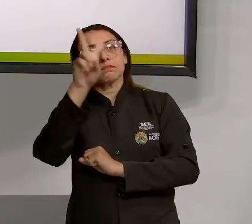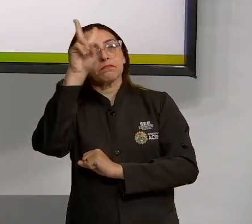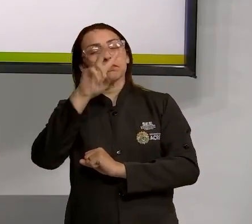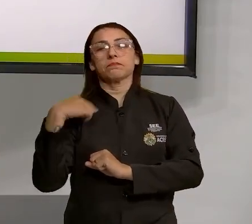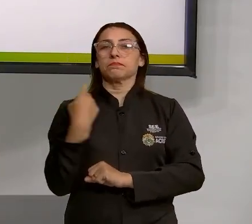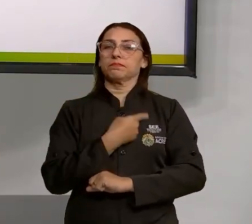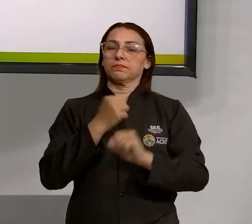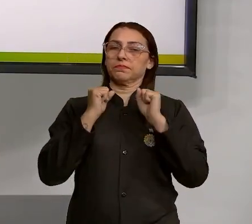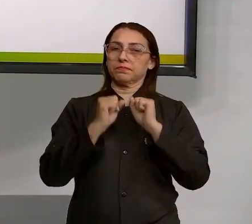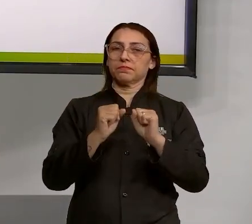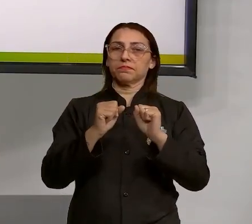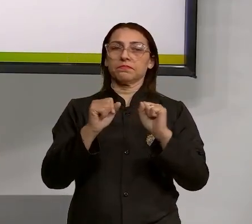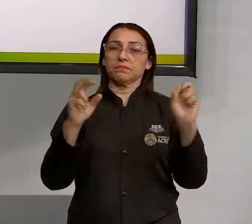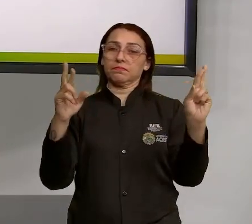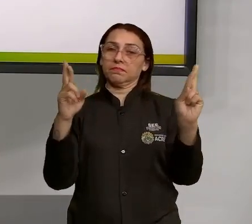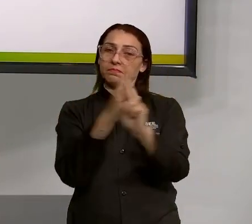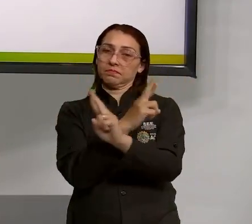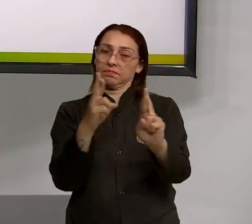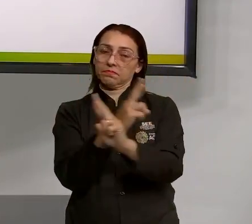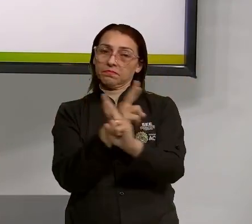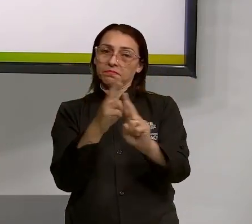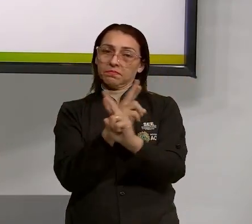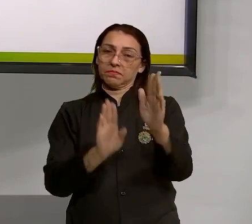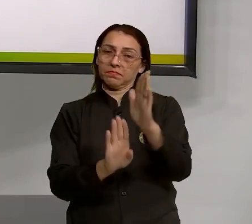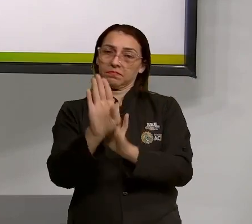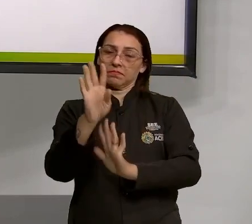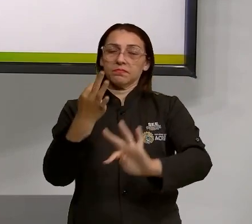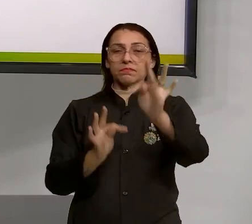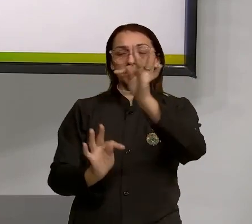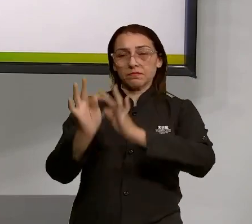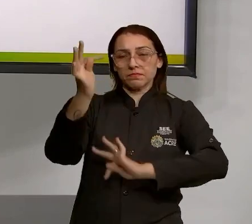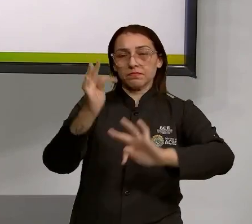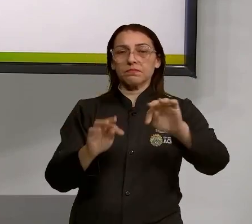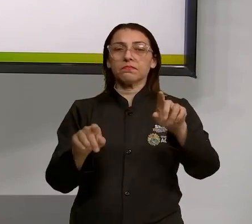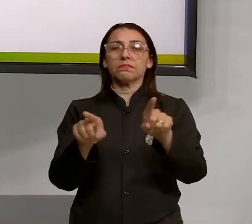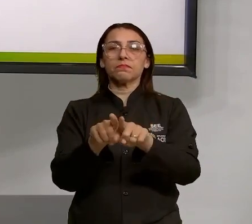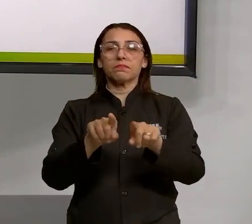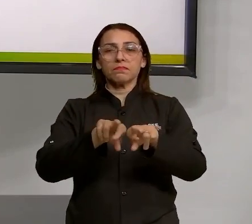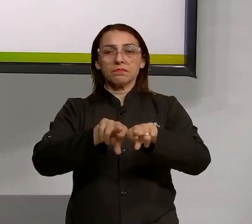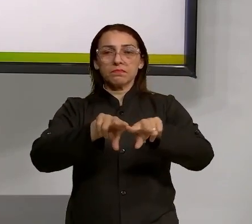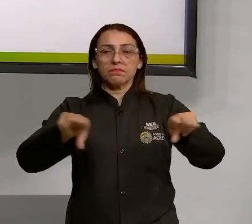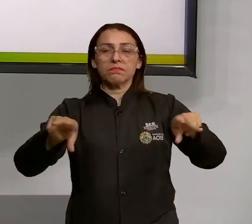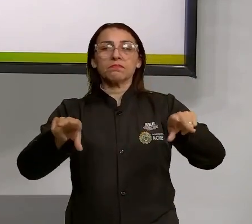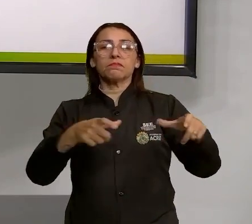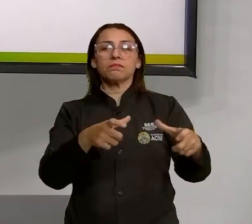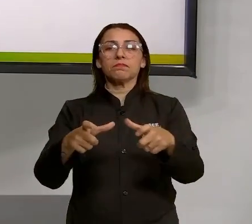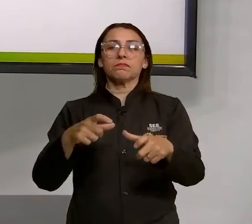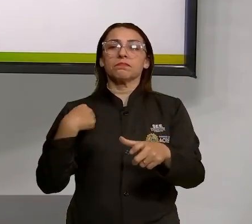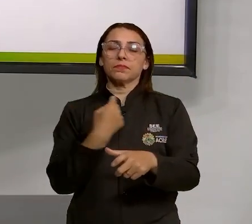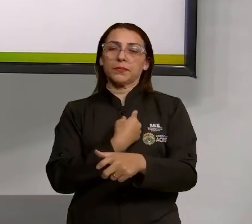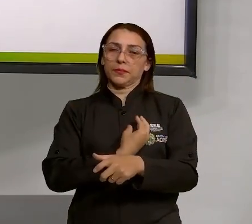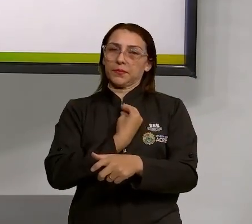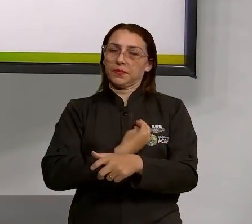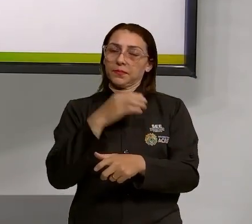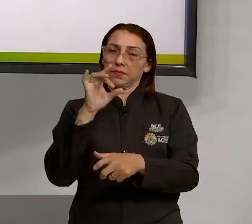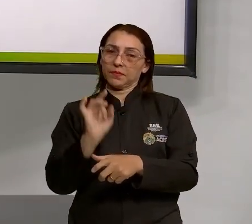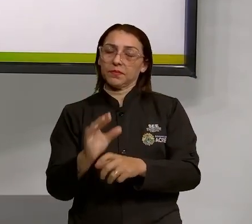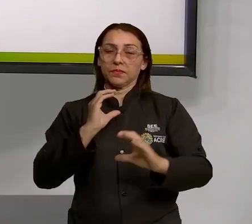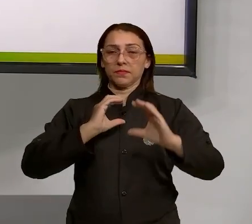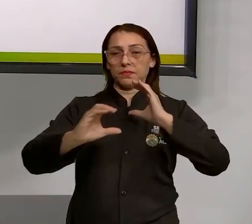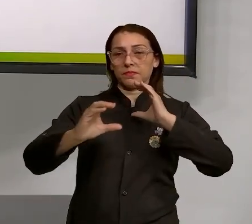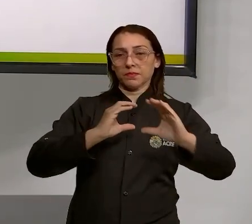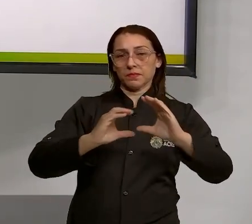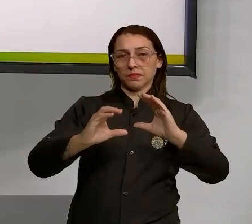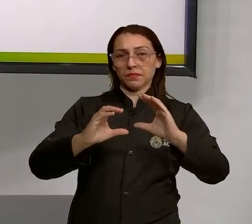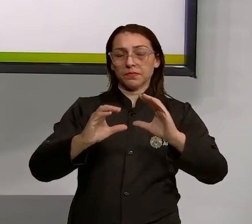pode relacionar a questão do avanço tecnológico a várias dimensões da nossa vida, não apenas a